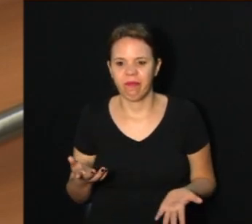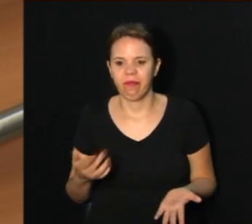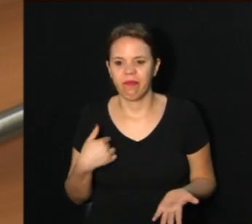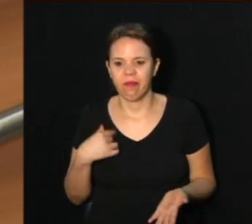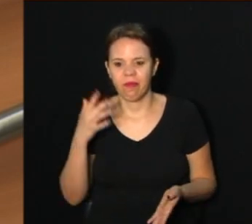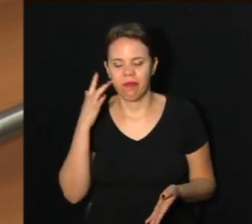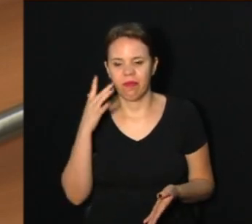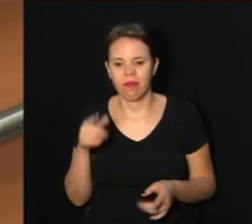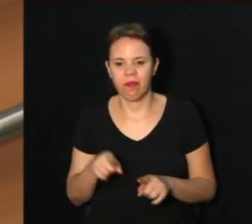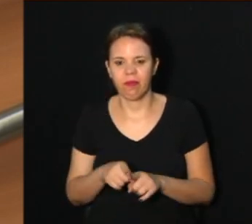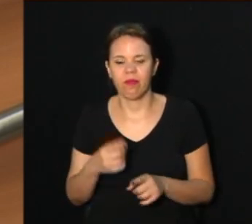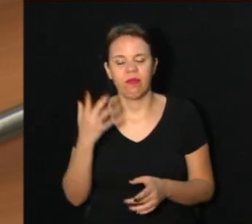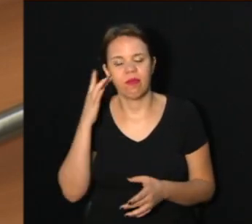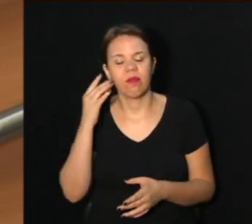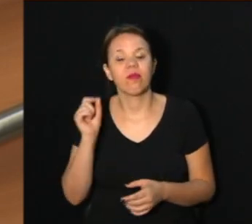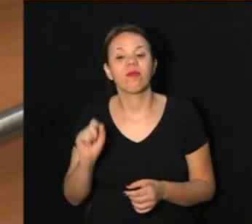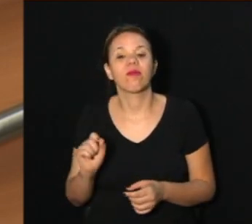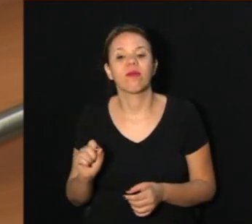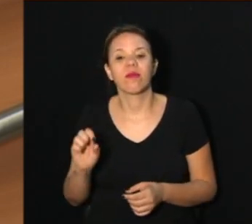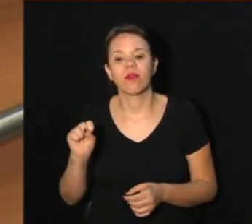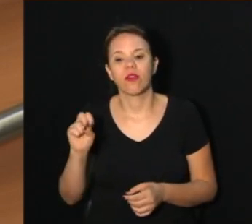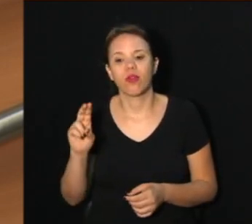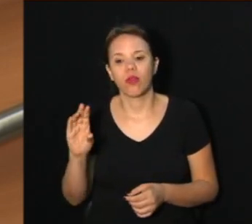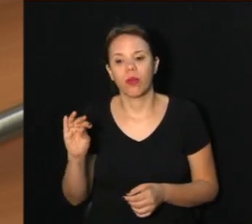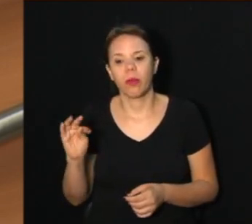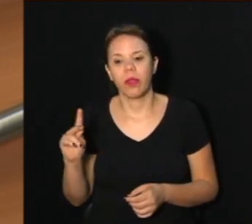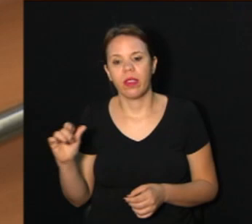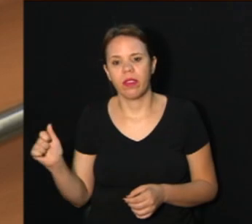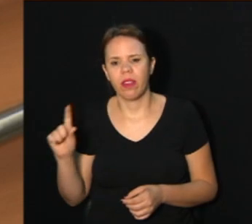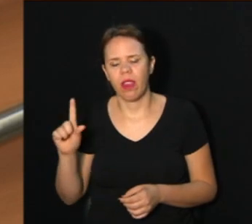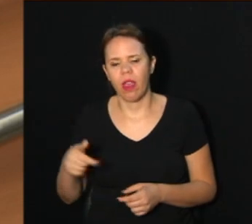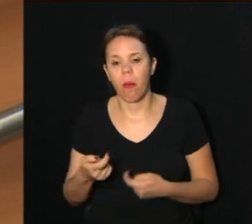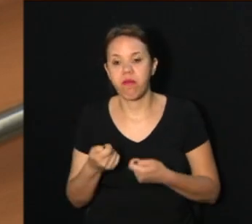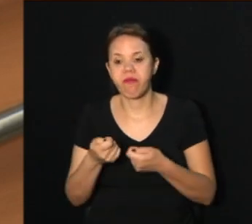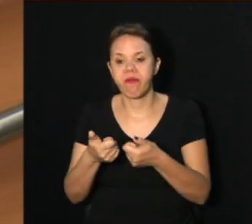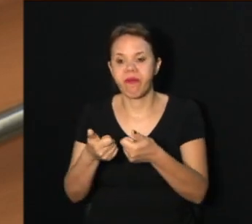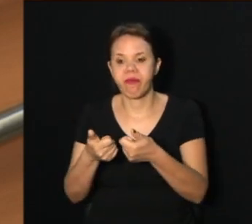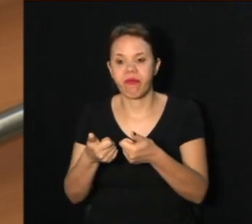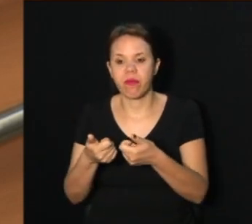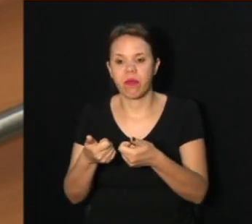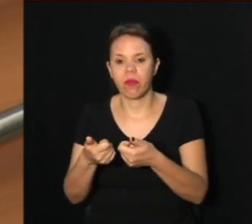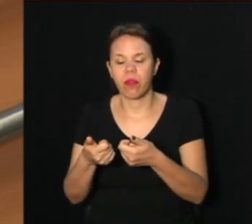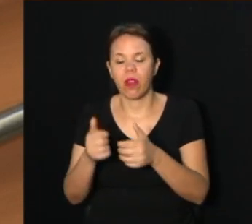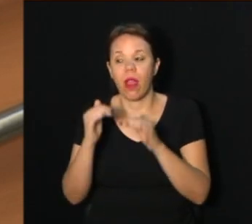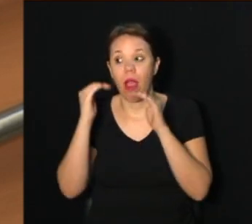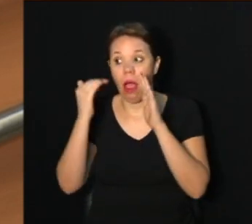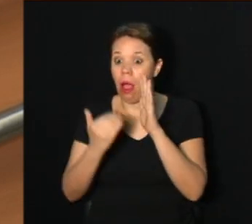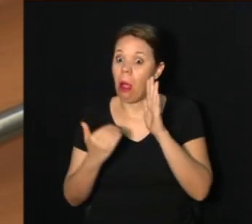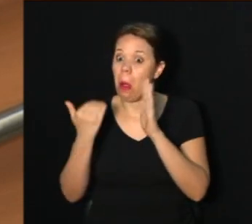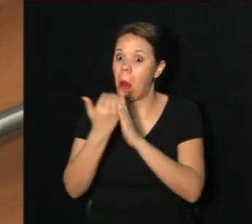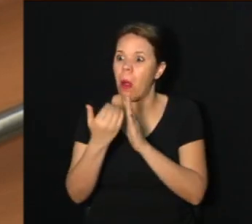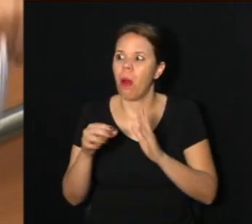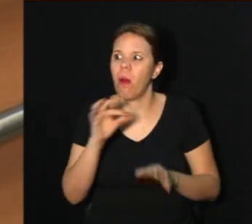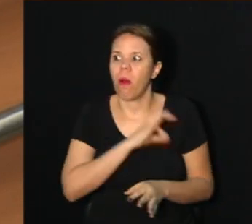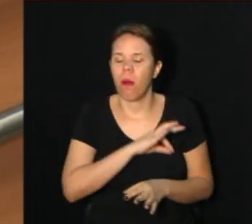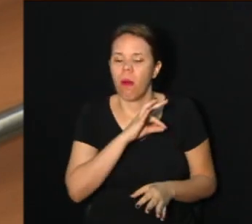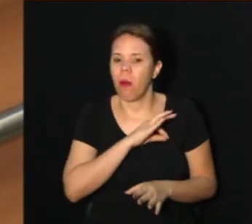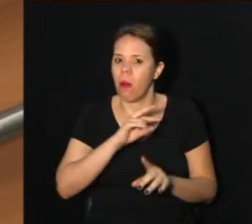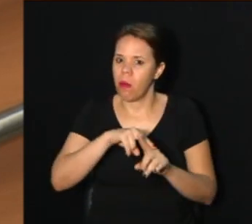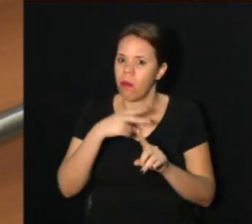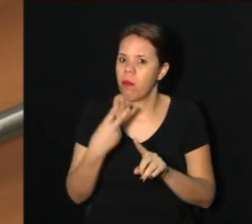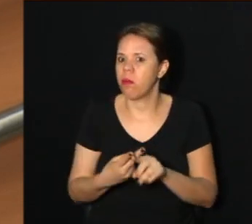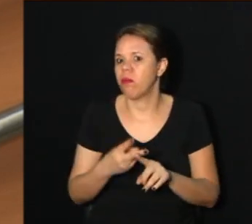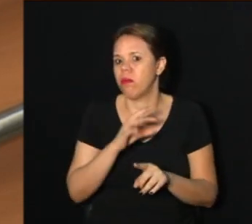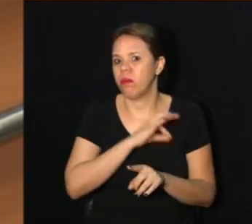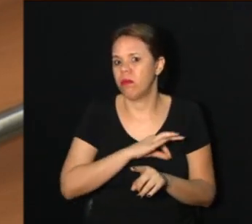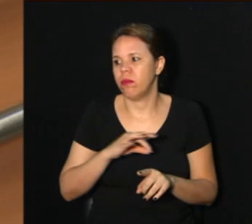que a sucumbência, que, para quem não sabe, é uma gratificação, em relação, além do salário, que pode dobrar até o salário